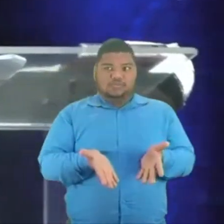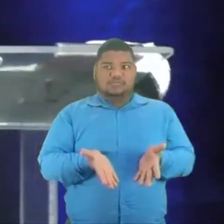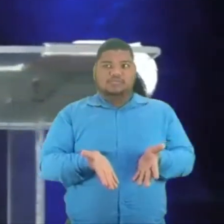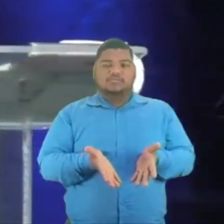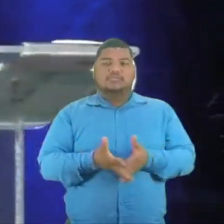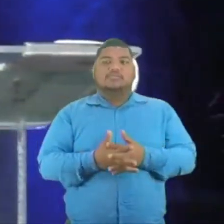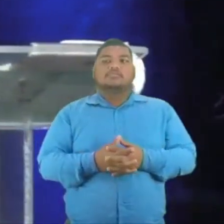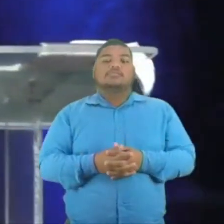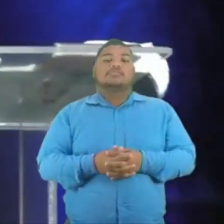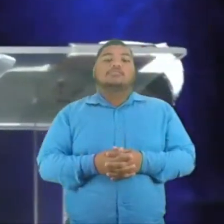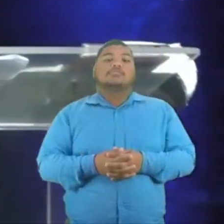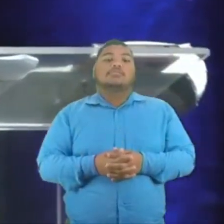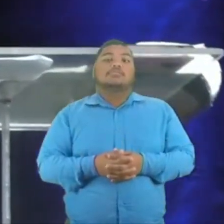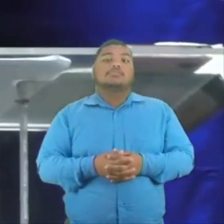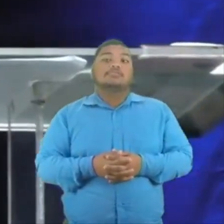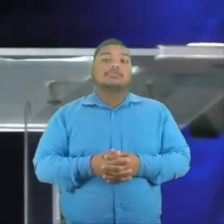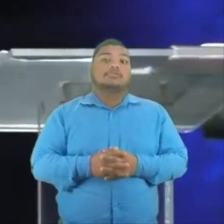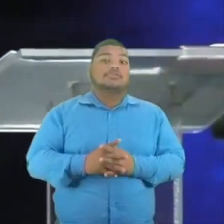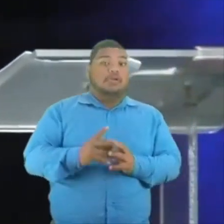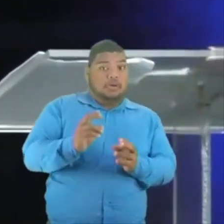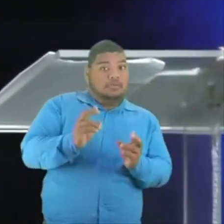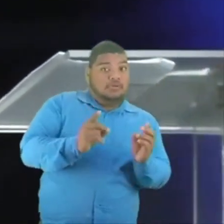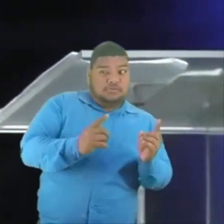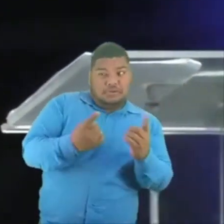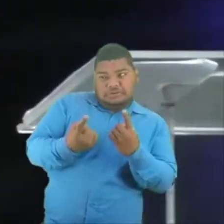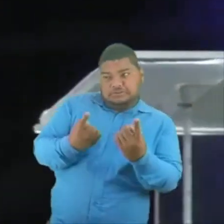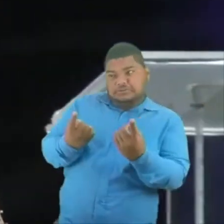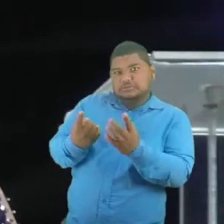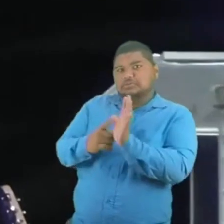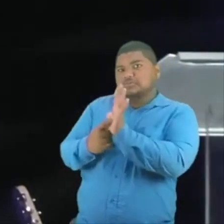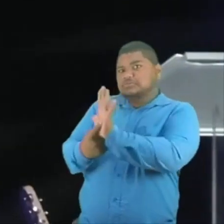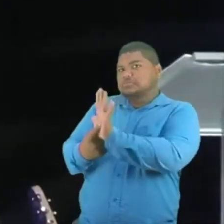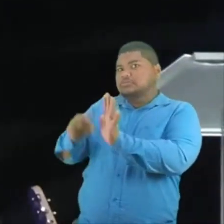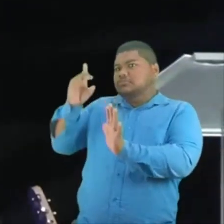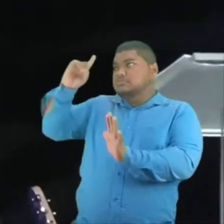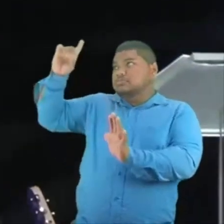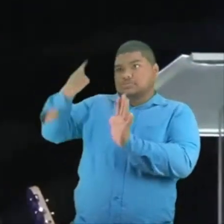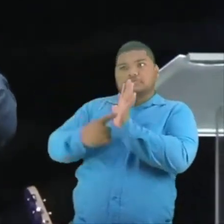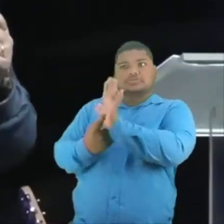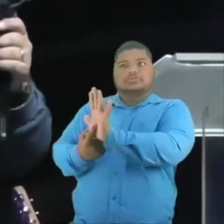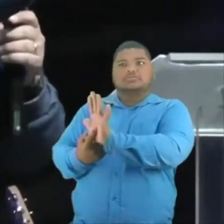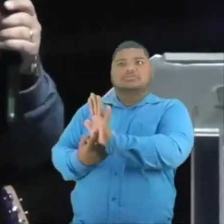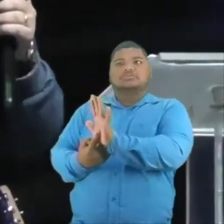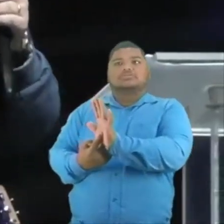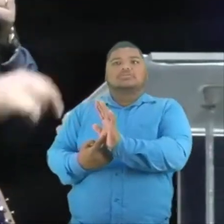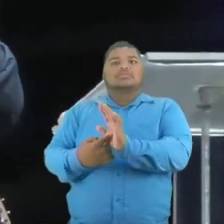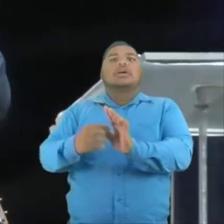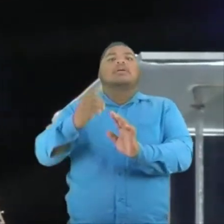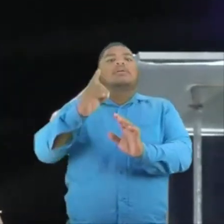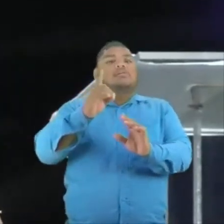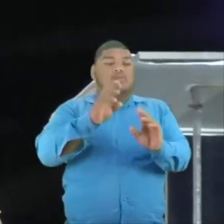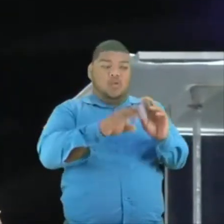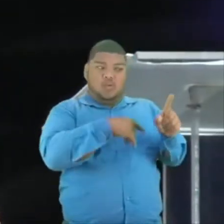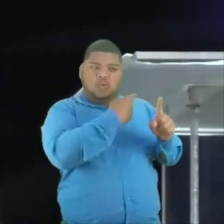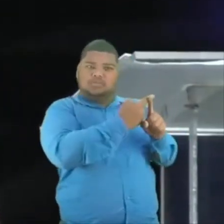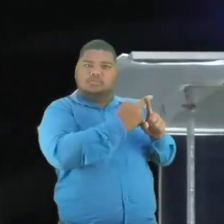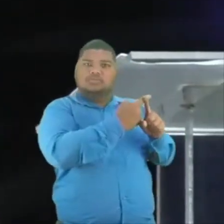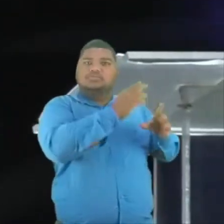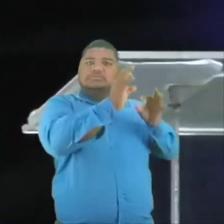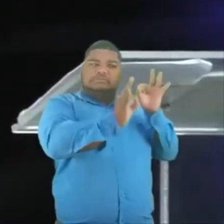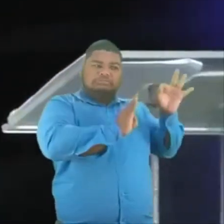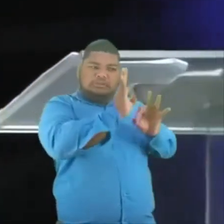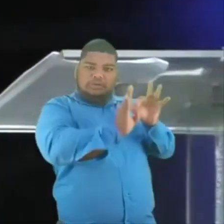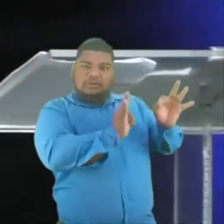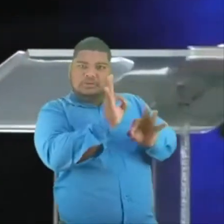Algumas coisas Deus vai mostrar para você, mas outras Deus está preparando para você. o